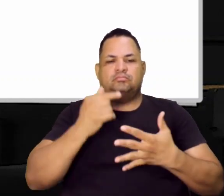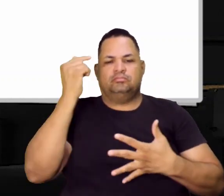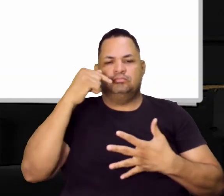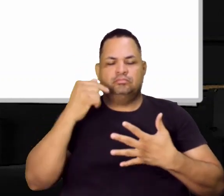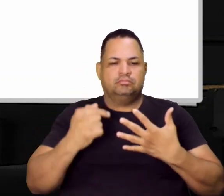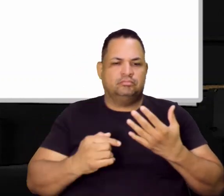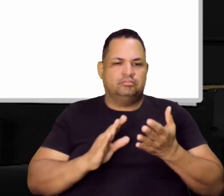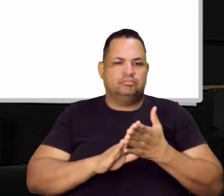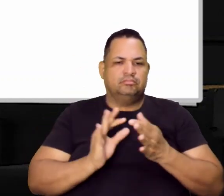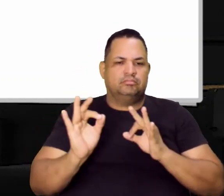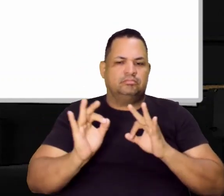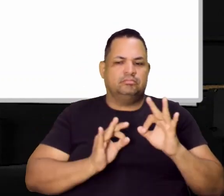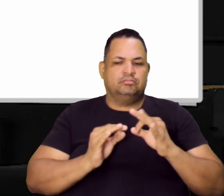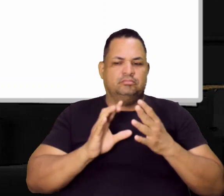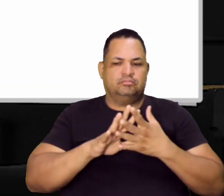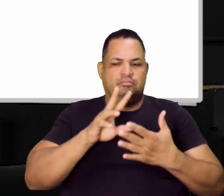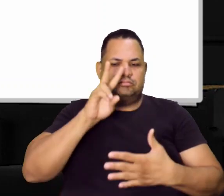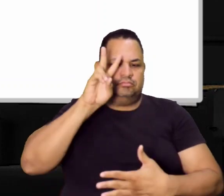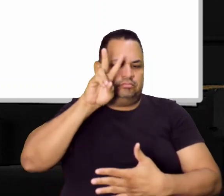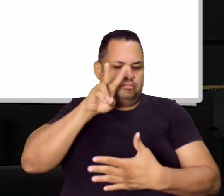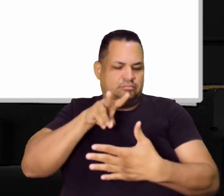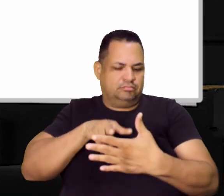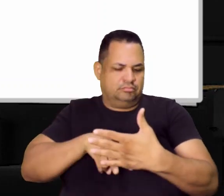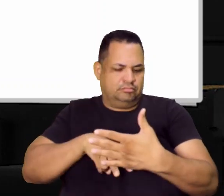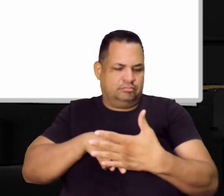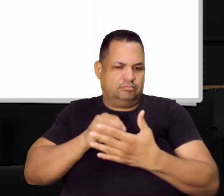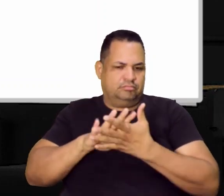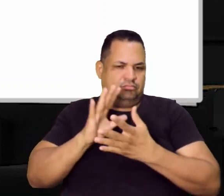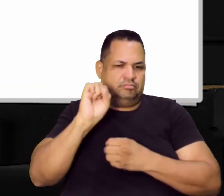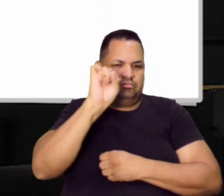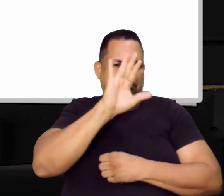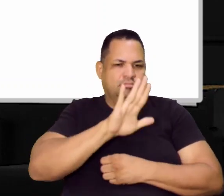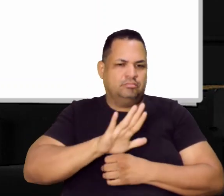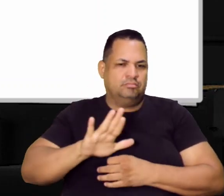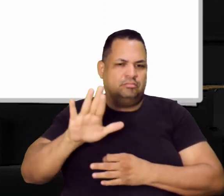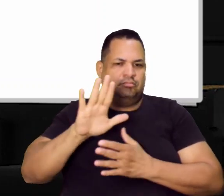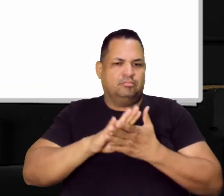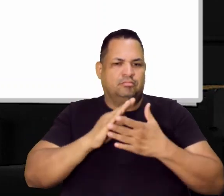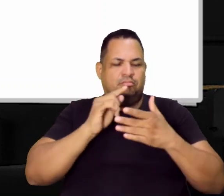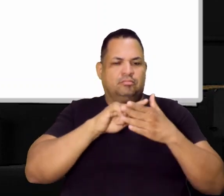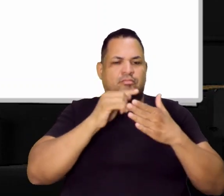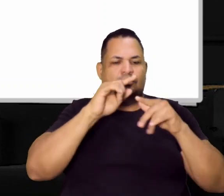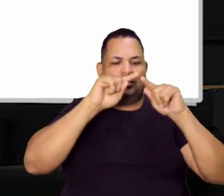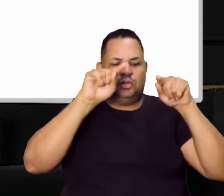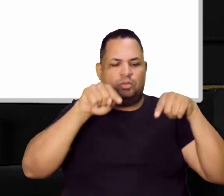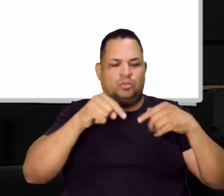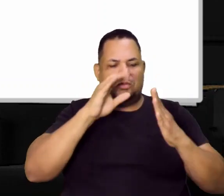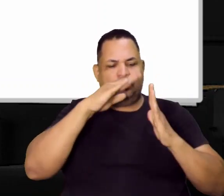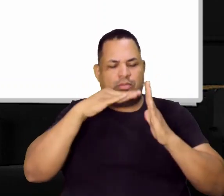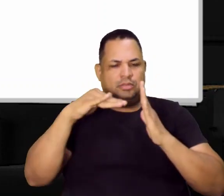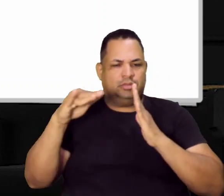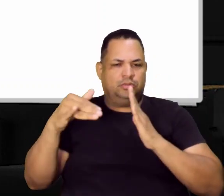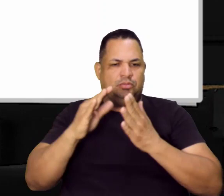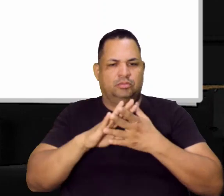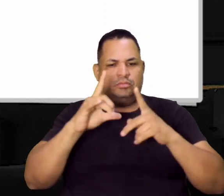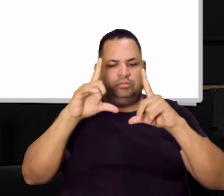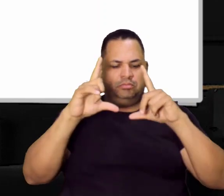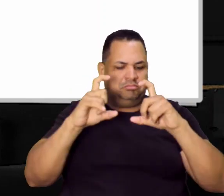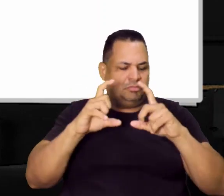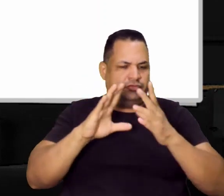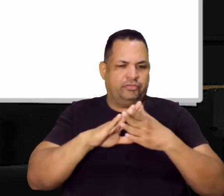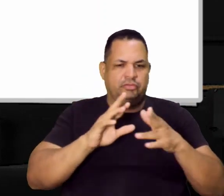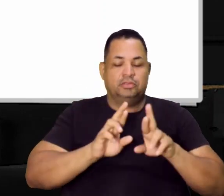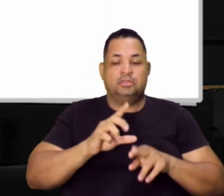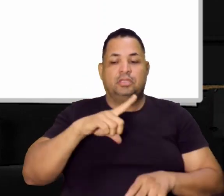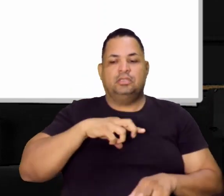né, forma de ler imagem, ler uma obra de arte, ler uma imagem publicitária. Vocês viram que tem diferença,